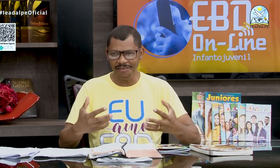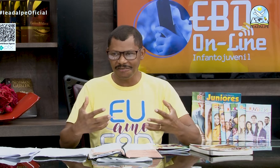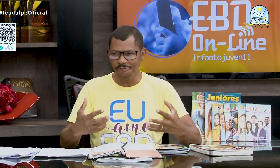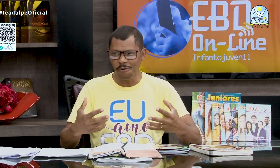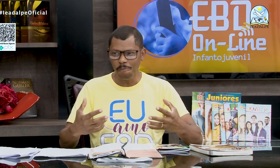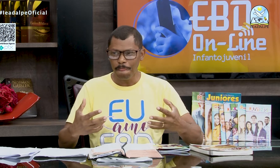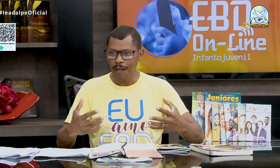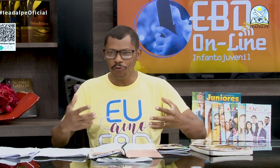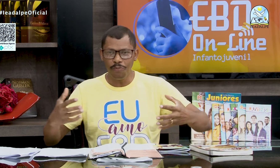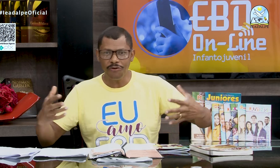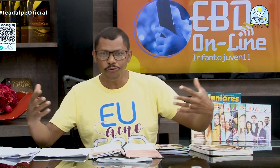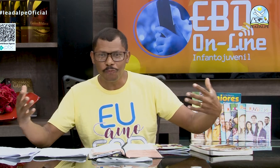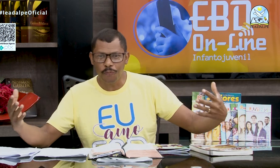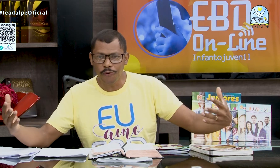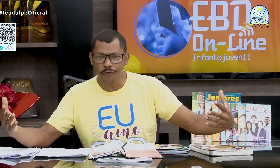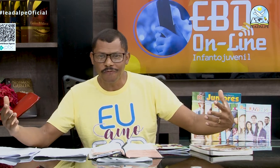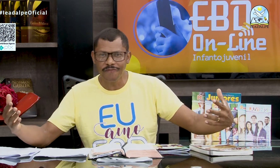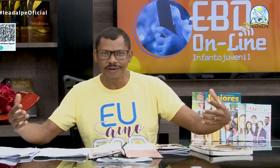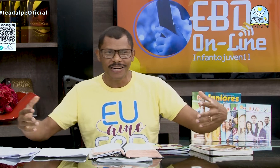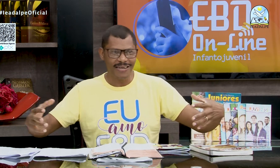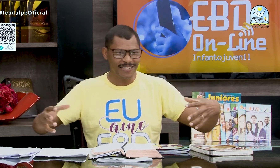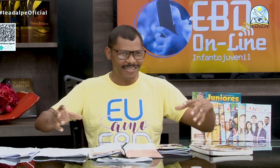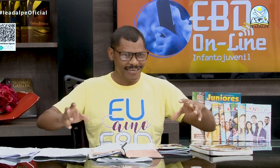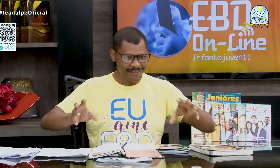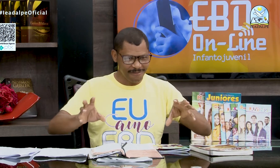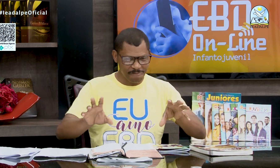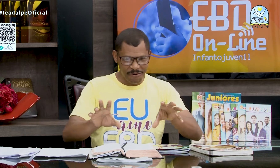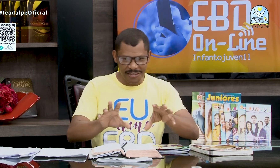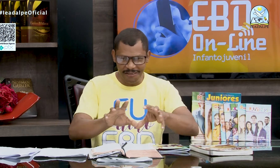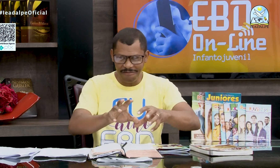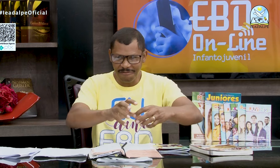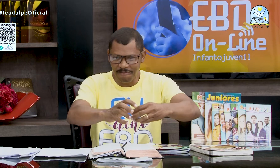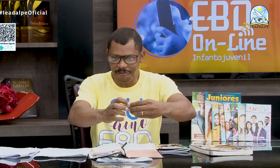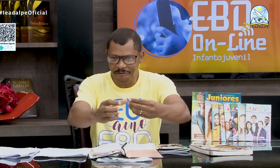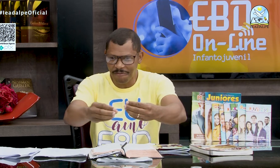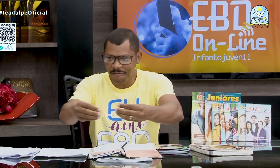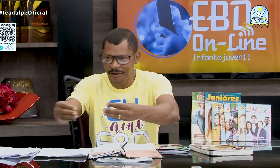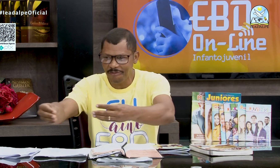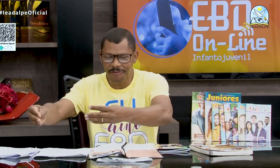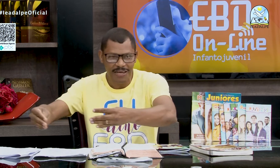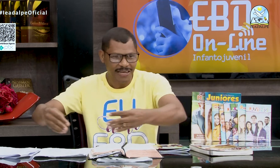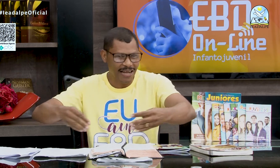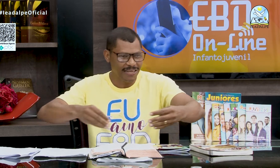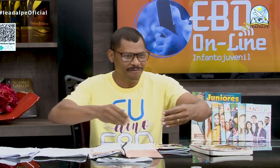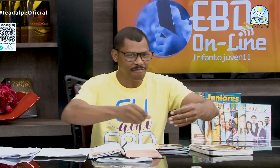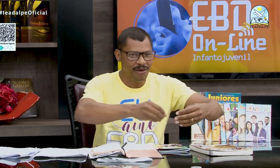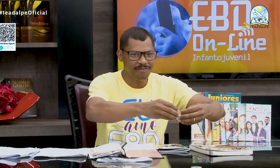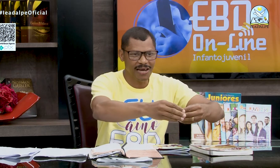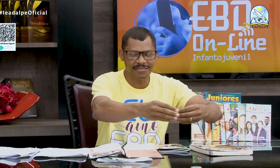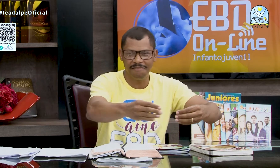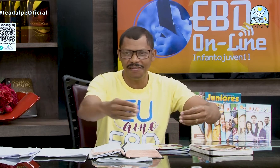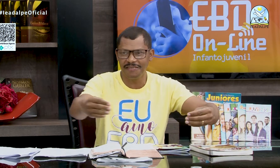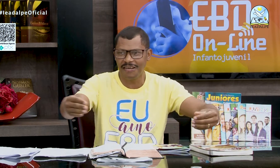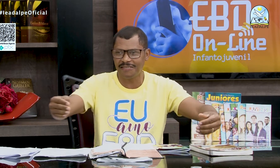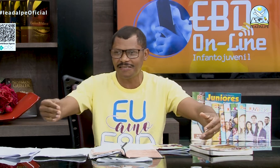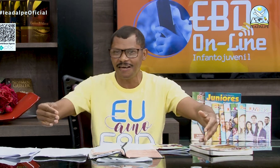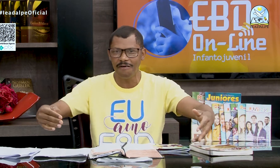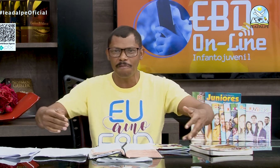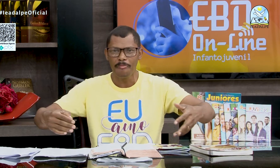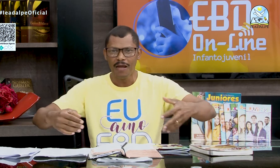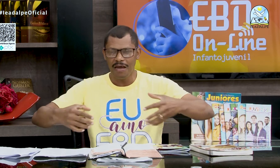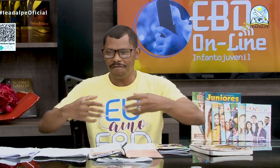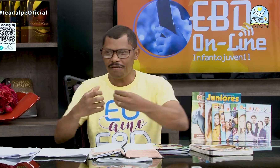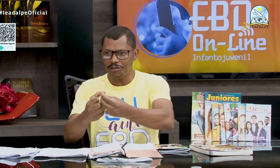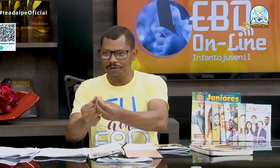muito evangelizou no meio do povo e andando por dentro do Povo meio ali no meio da